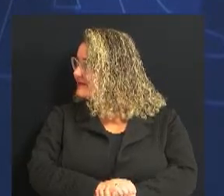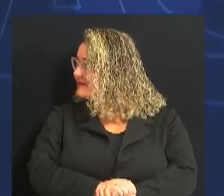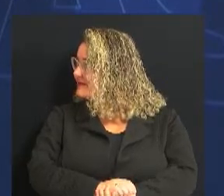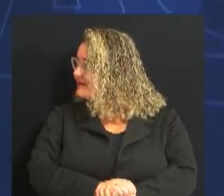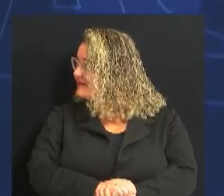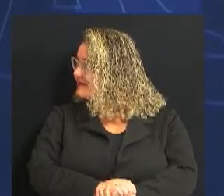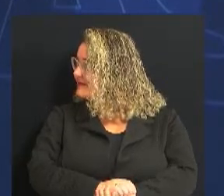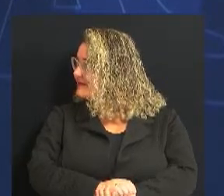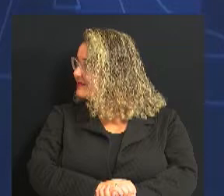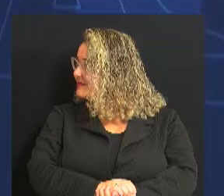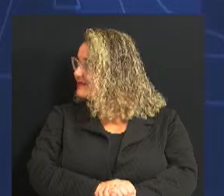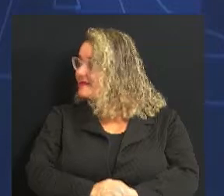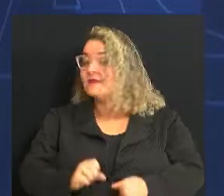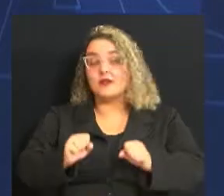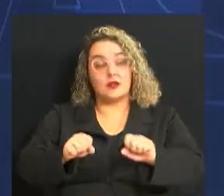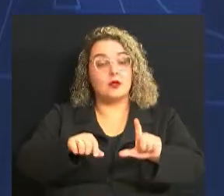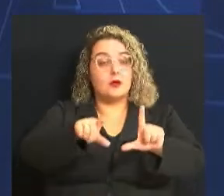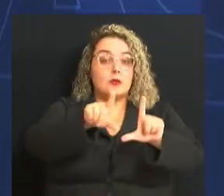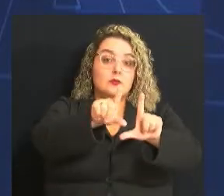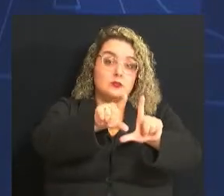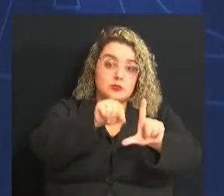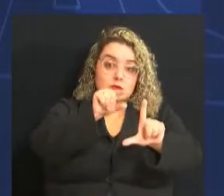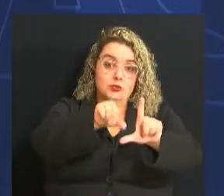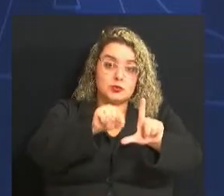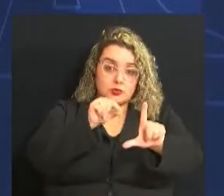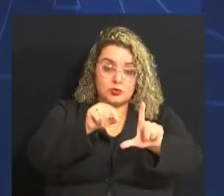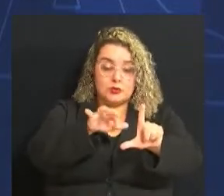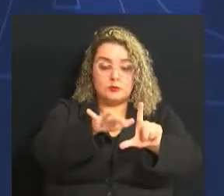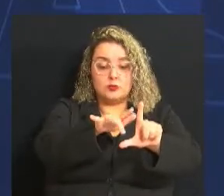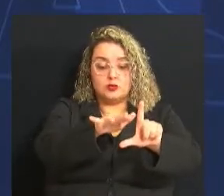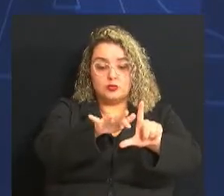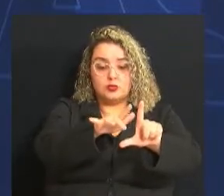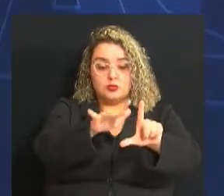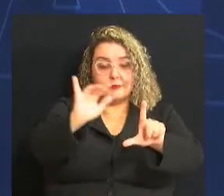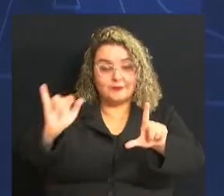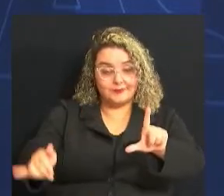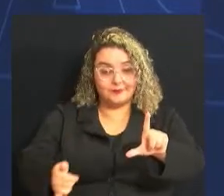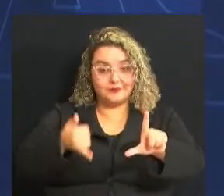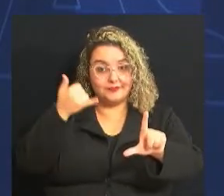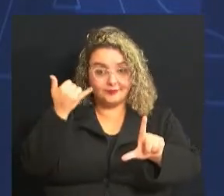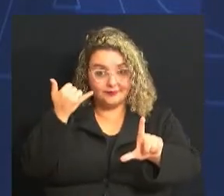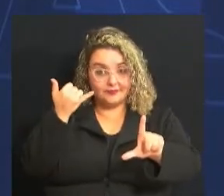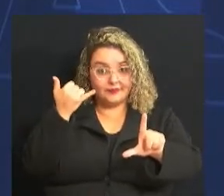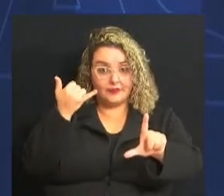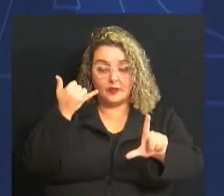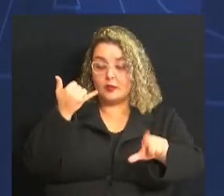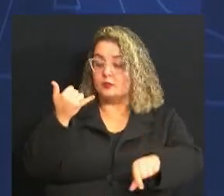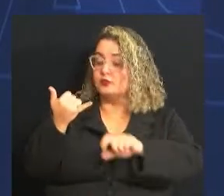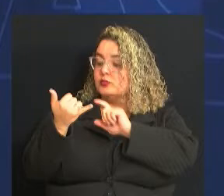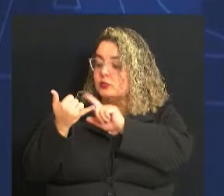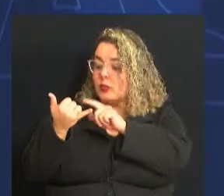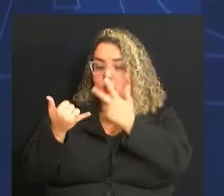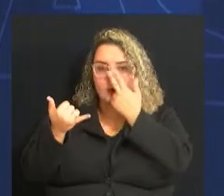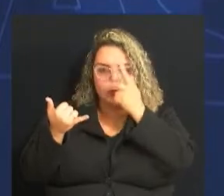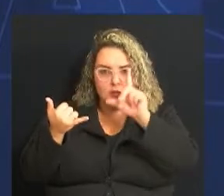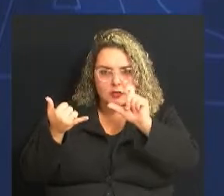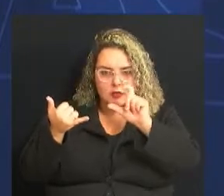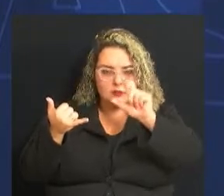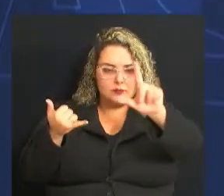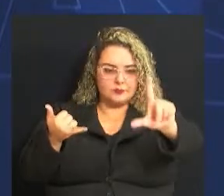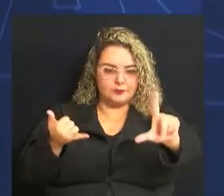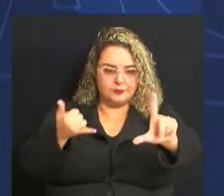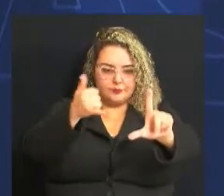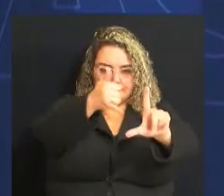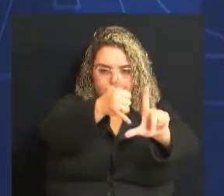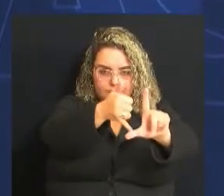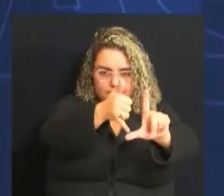978293776, ou você tem a opção de enviar uma mensagem através do QR Code. Com a câmera do seu celular apontada para o